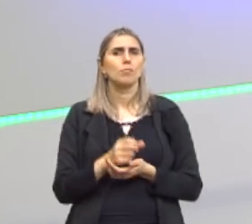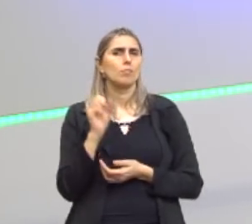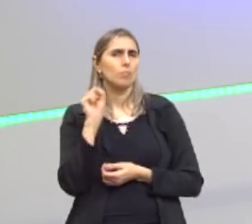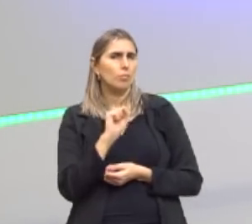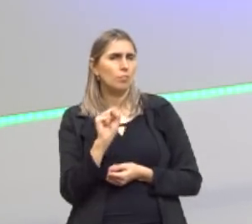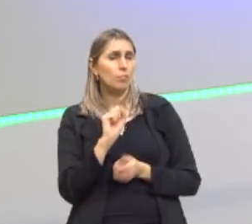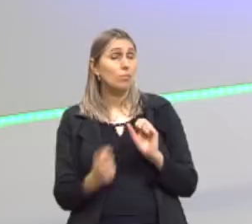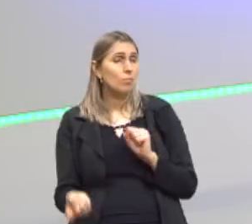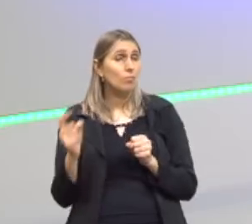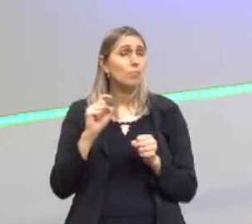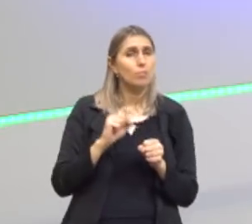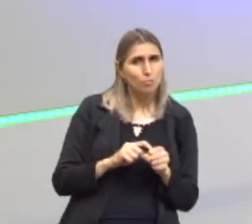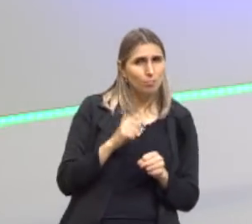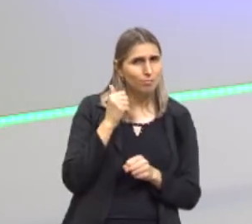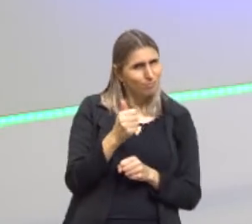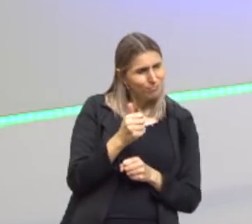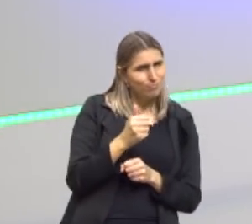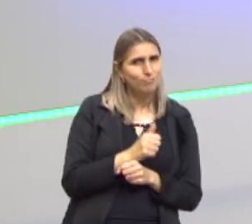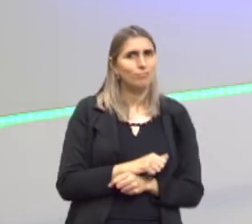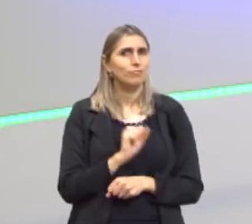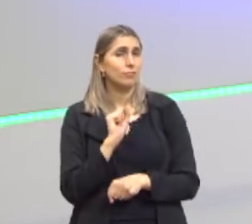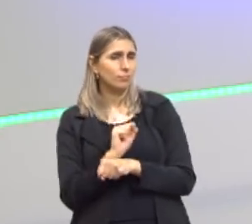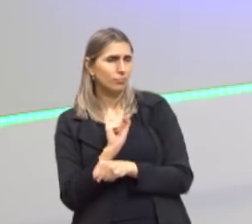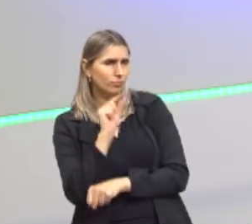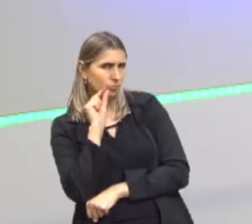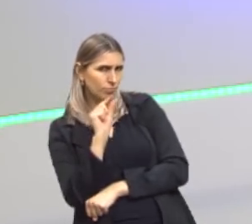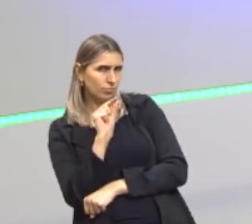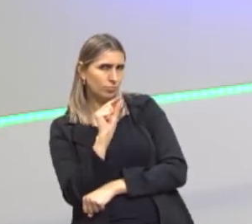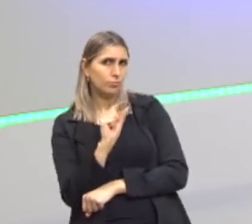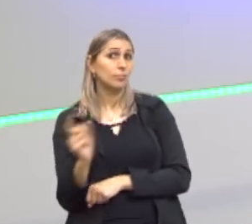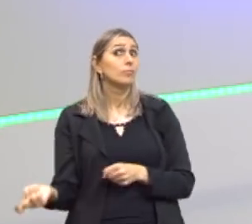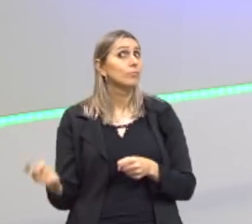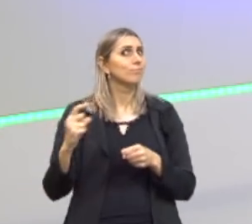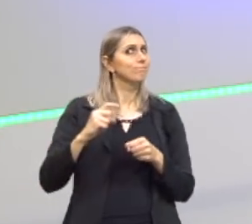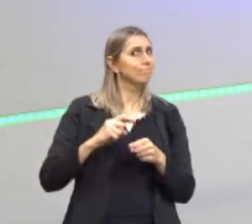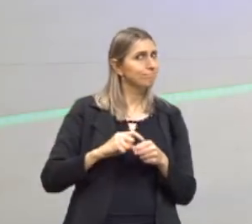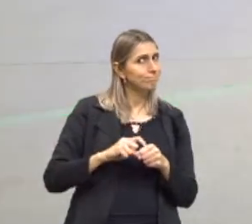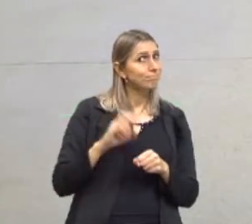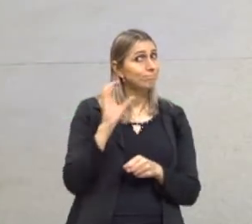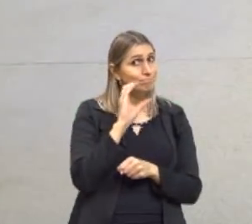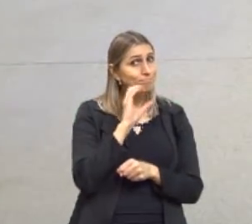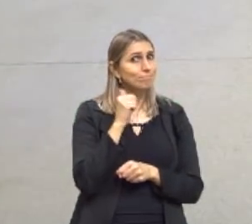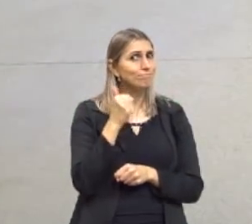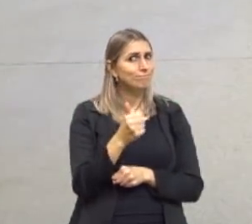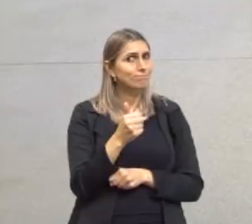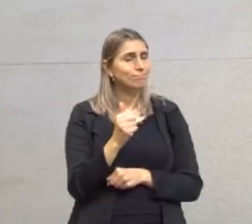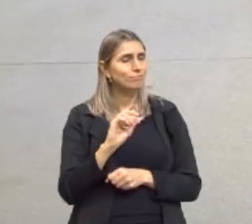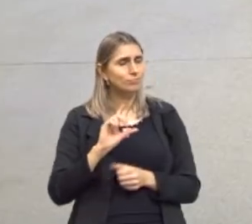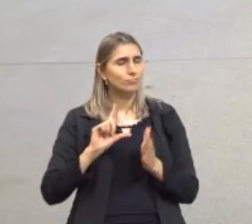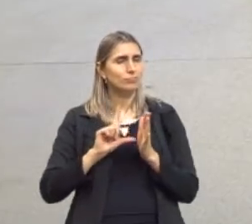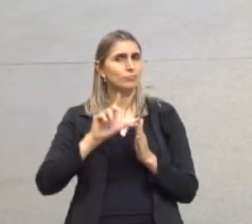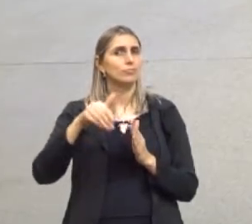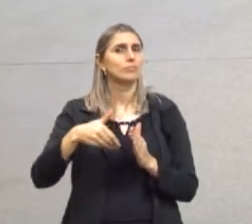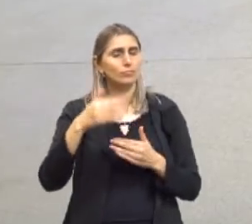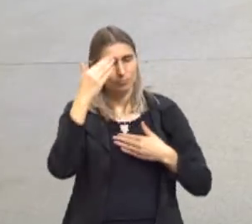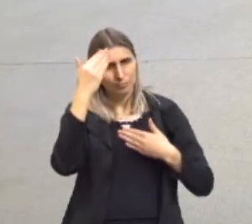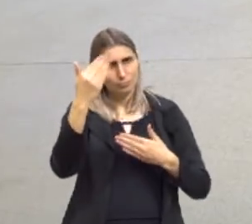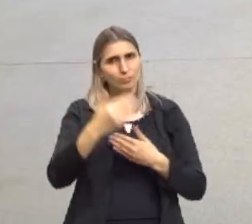segundinhos a gente está de volta, tá bom? Aguarde um pouquinho que nós já voltamos. Certo, gente? Até mais. Obrigado.